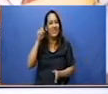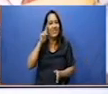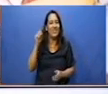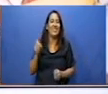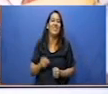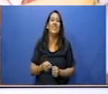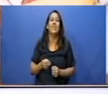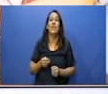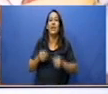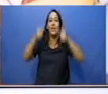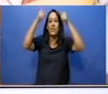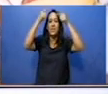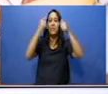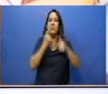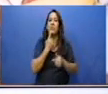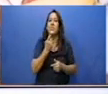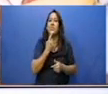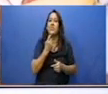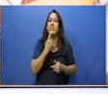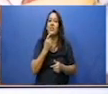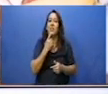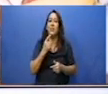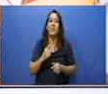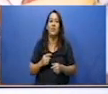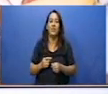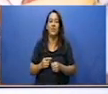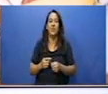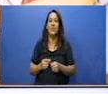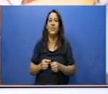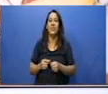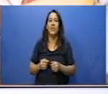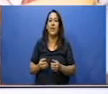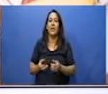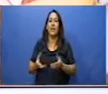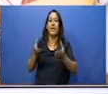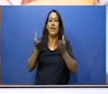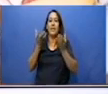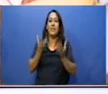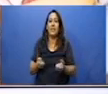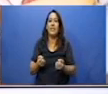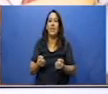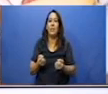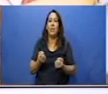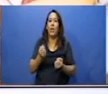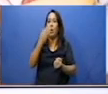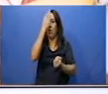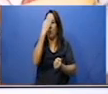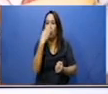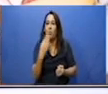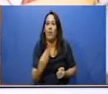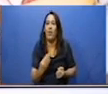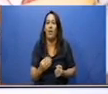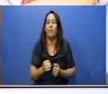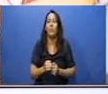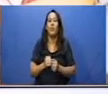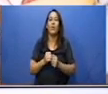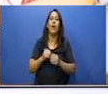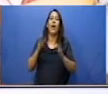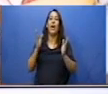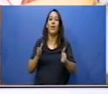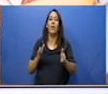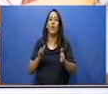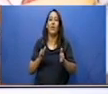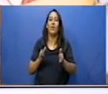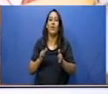cabeça? Chapeuzinho Vermelho, na cerimônia de premiação do lobo. Essa edição foi patrocinada